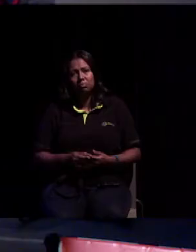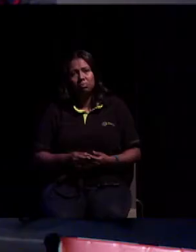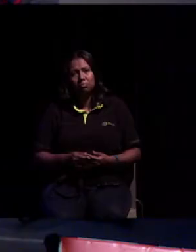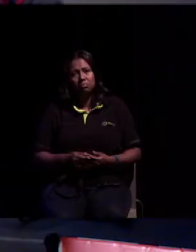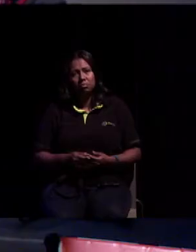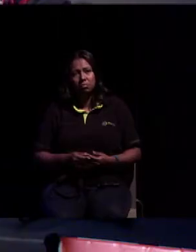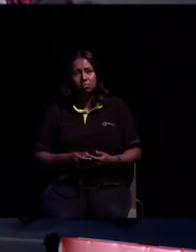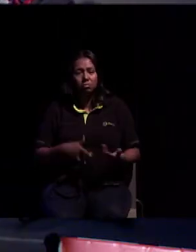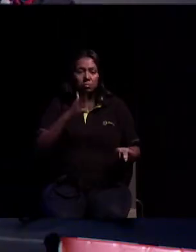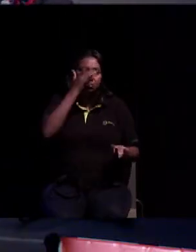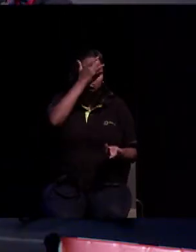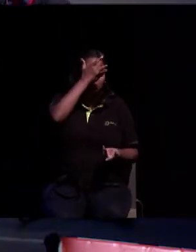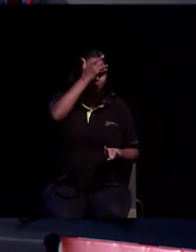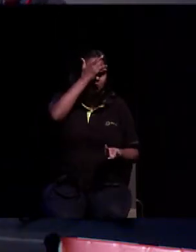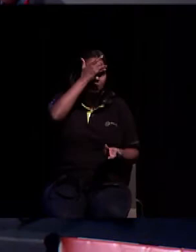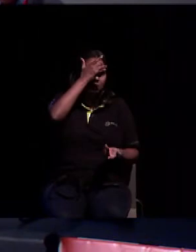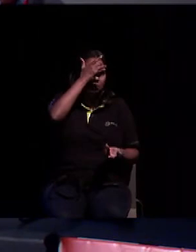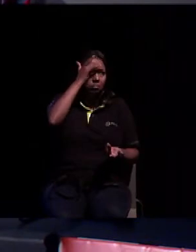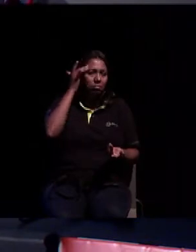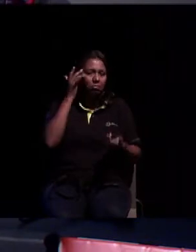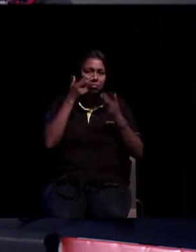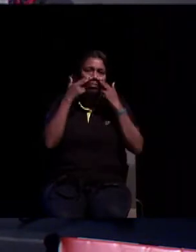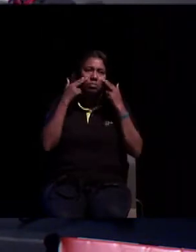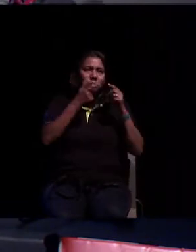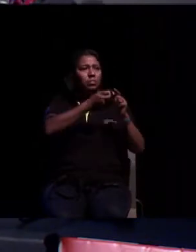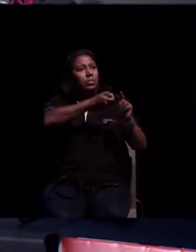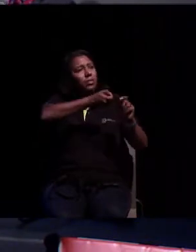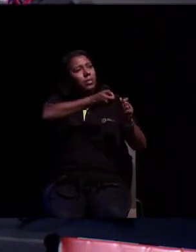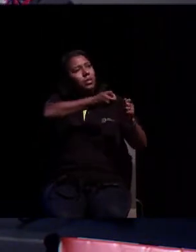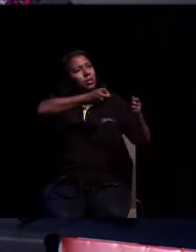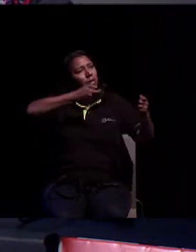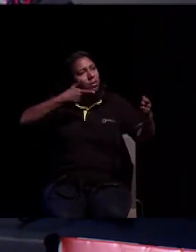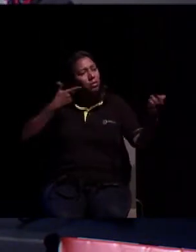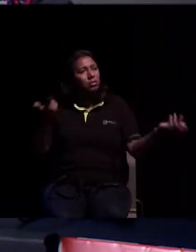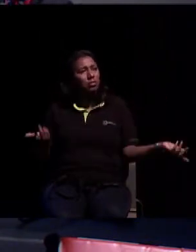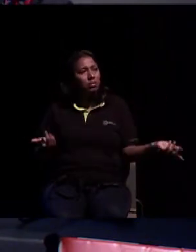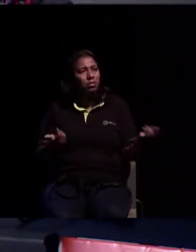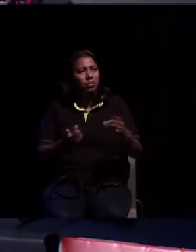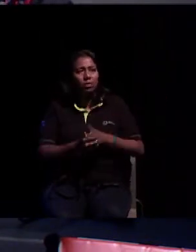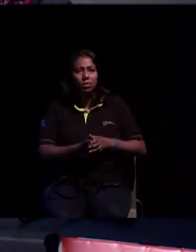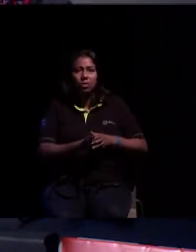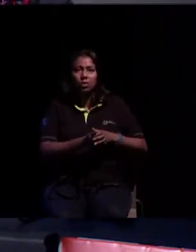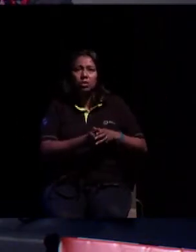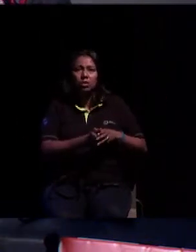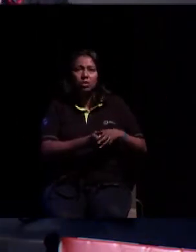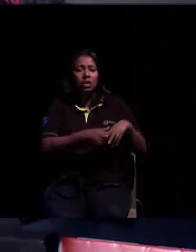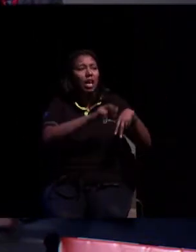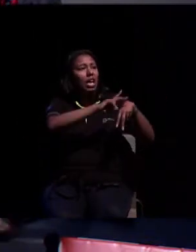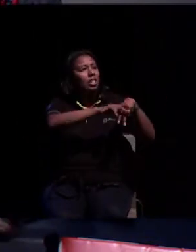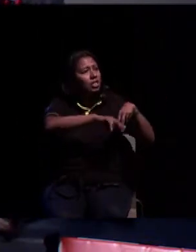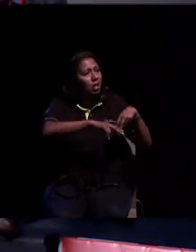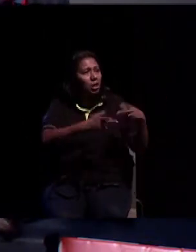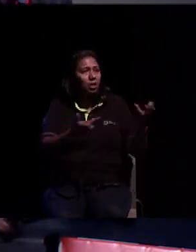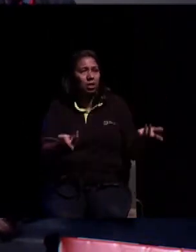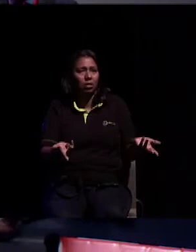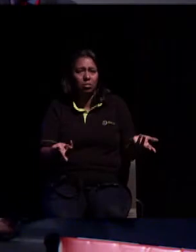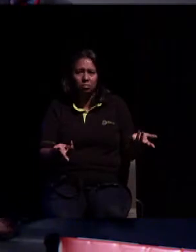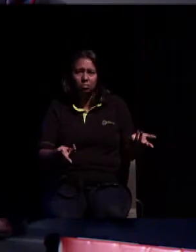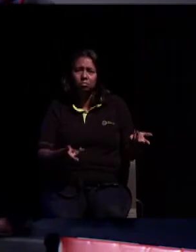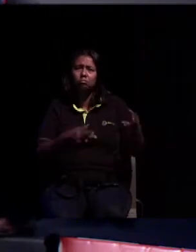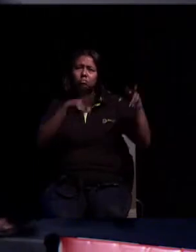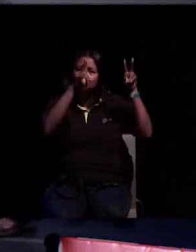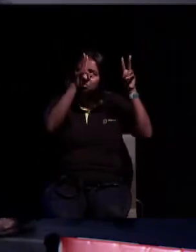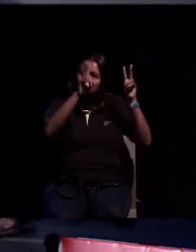populações indígenas, né? De orientação sexual, de gênero, etc., etc. É claro que esses são